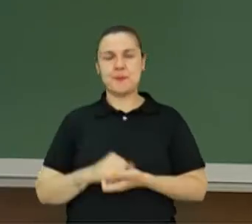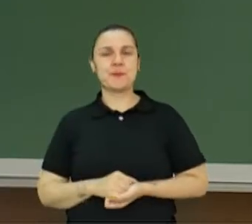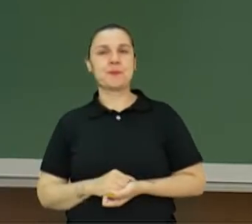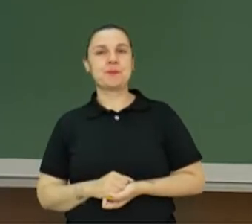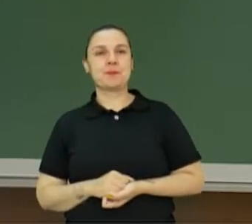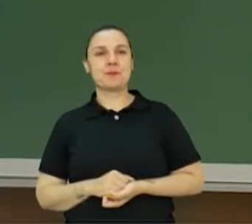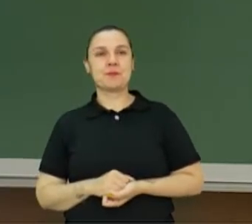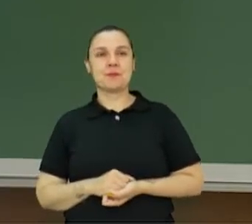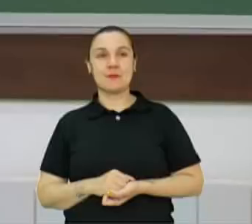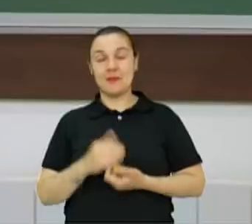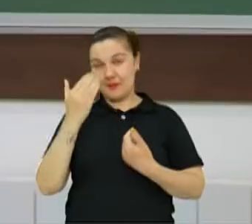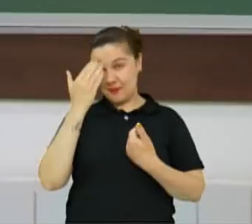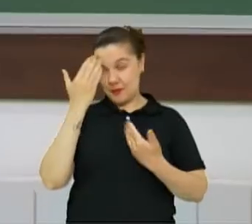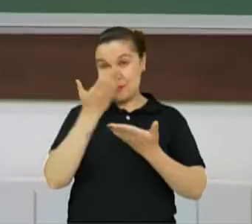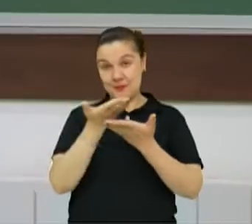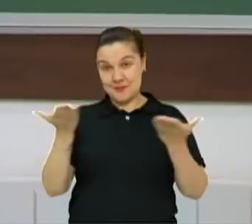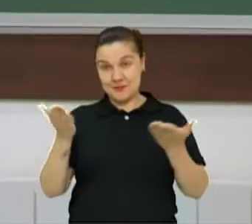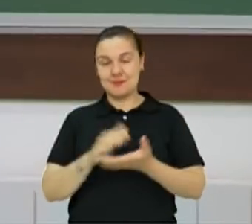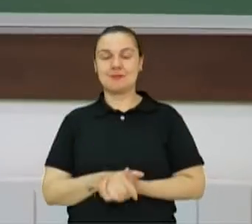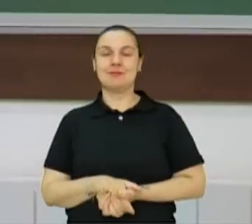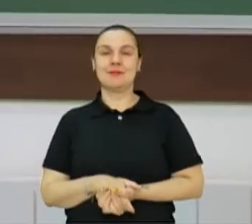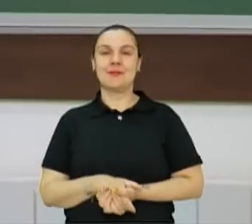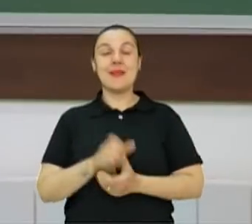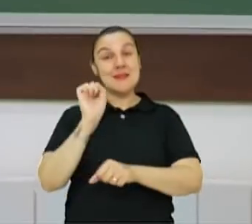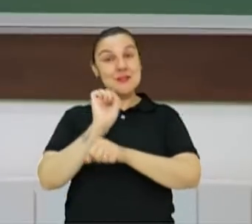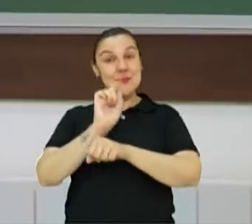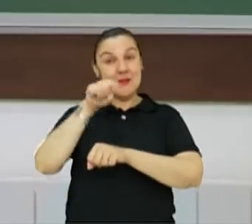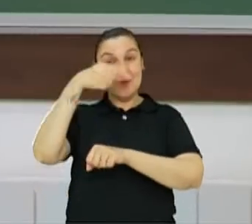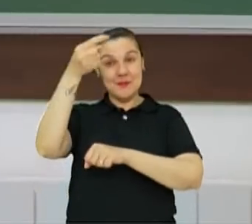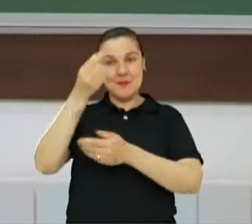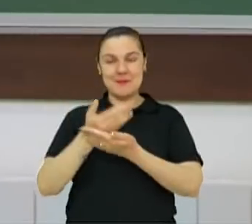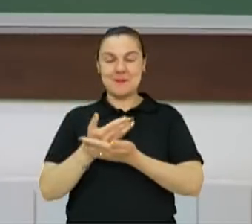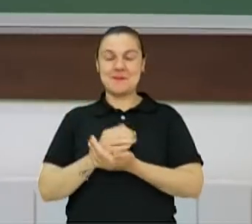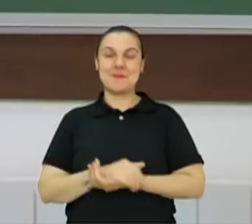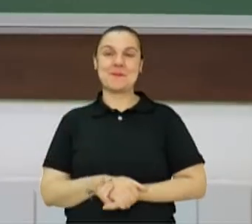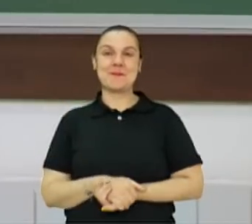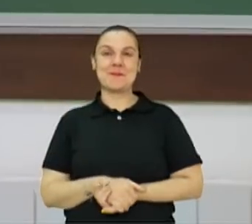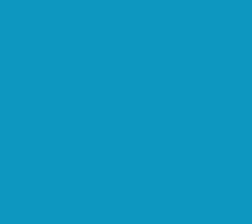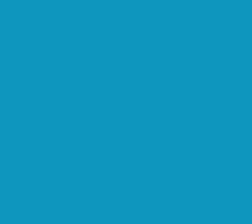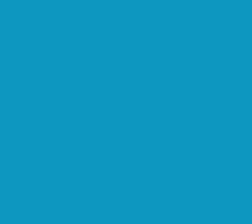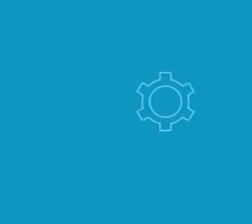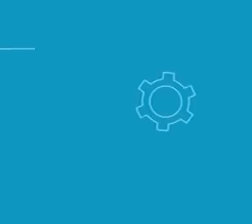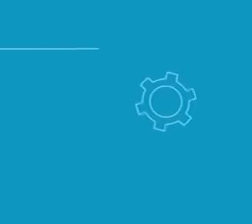tá? E agradeço então sua atenção, te espero aqui na próxima aula.